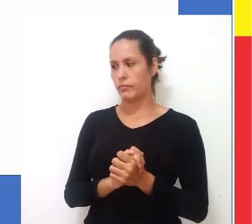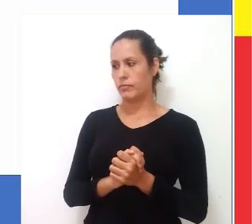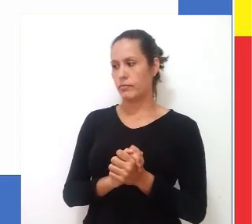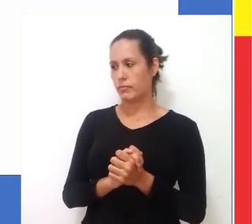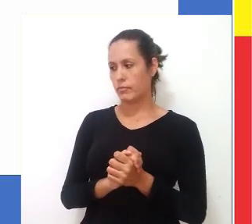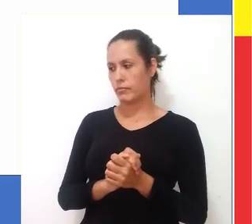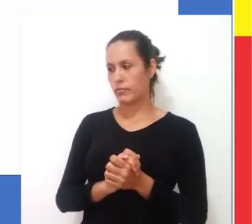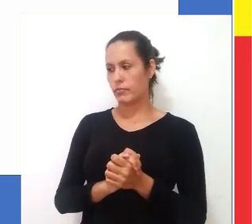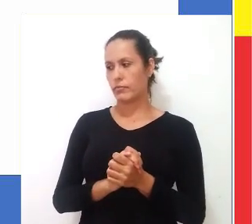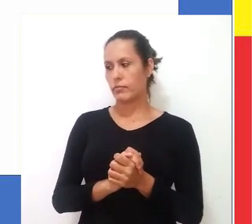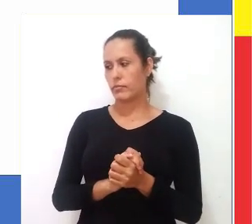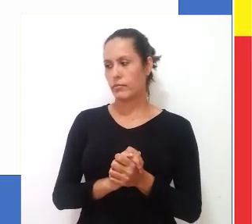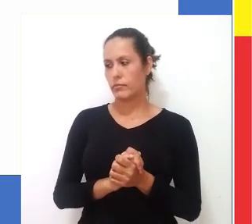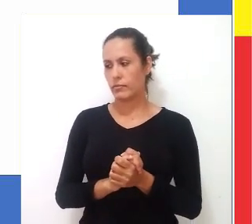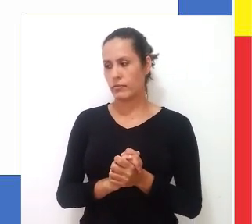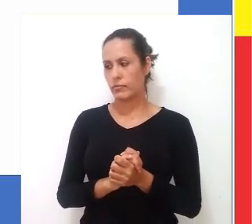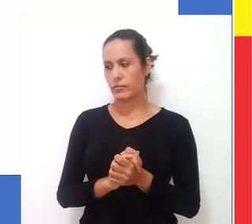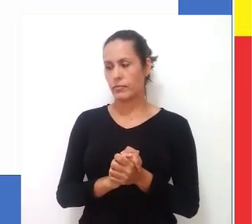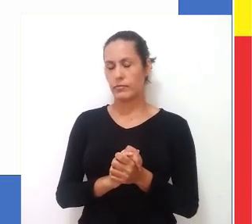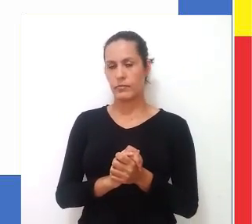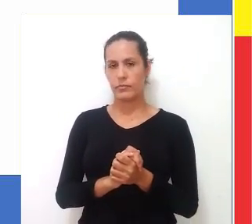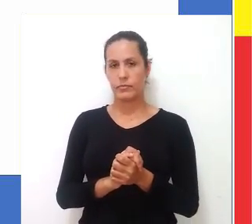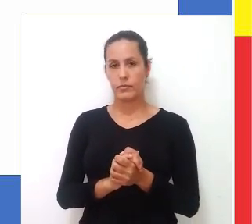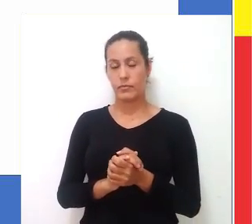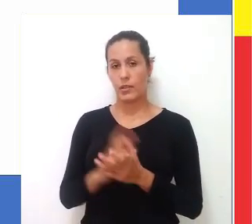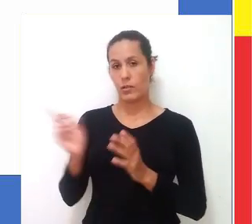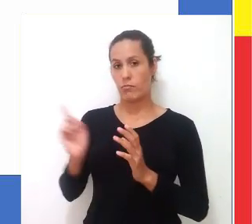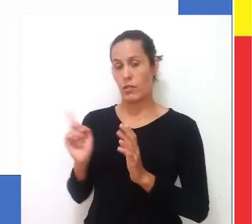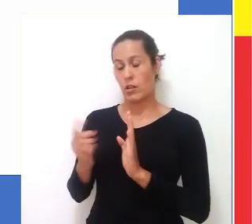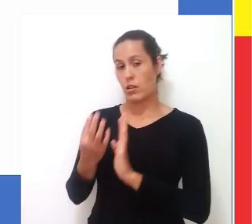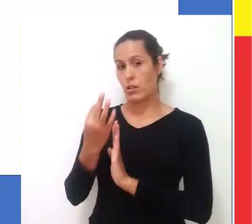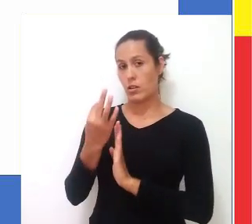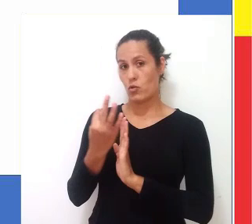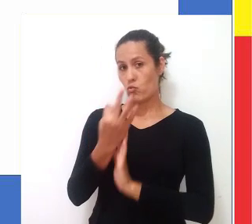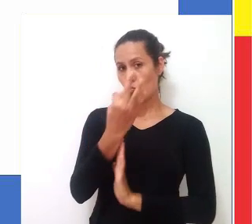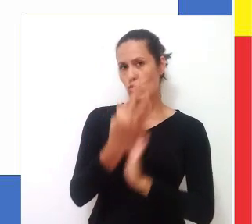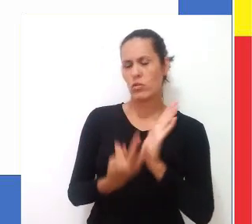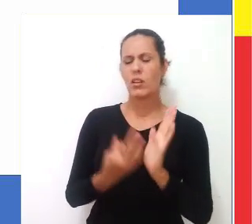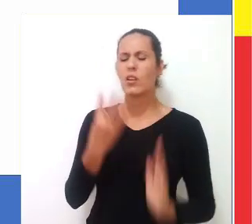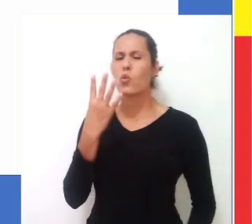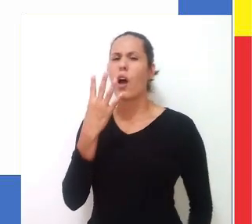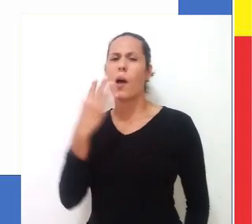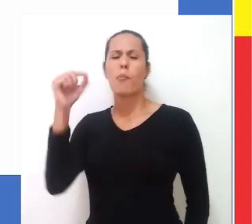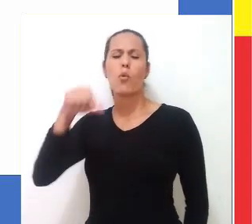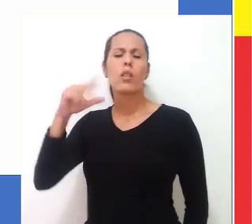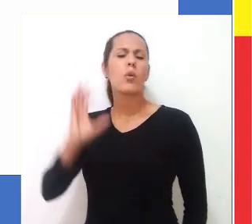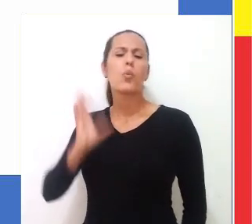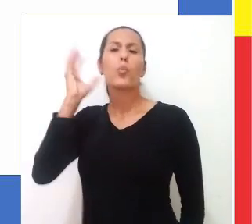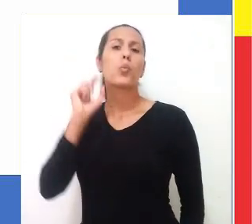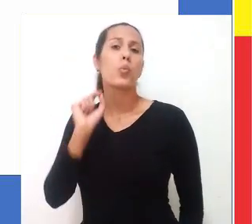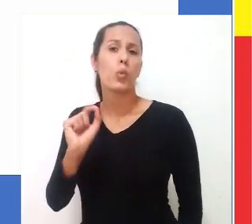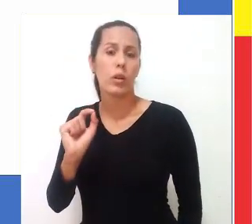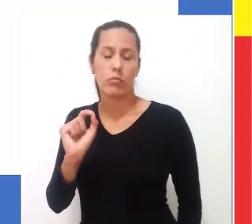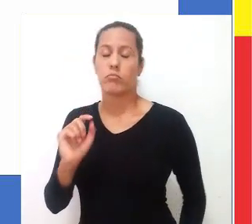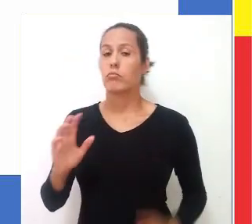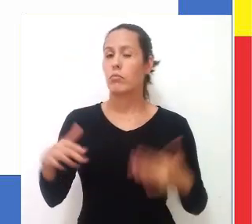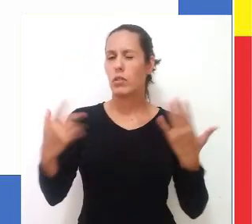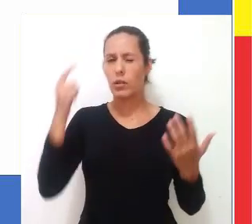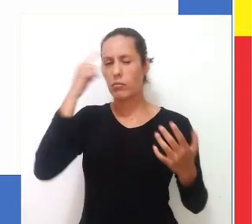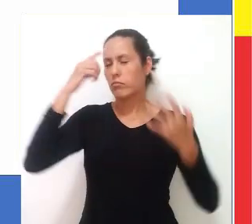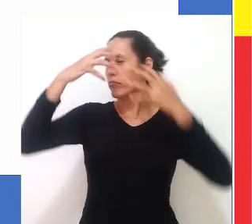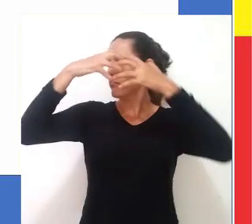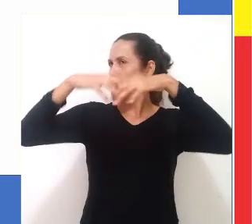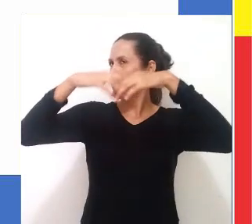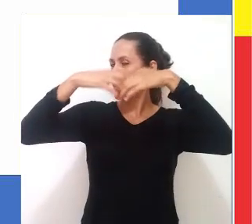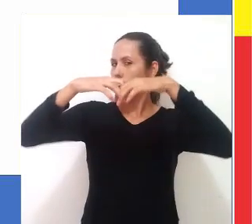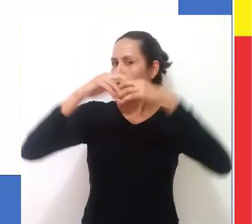text, the fox finished. No texto, a raposa finalmente o quê? O que acontece com a raposa? Então, ó,